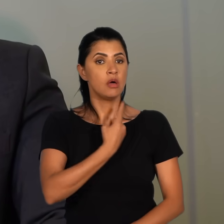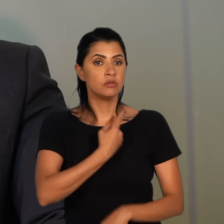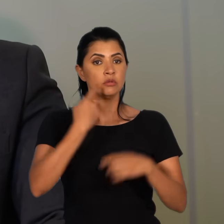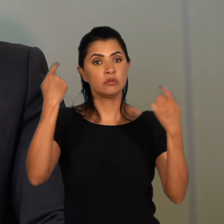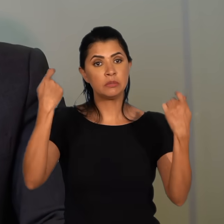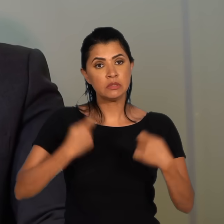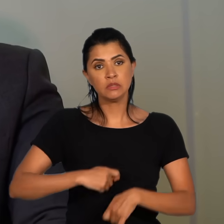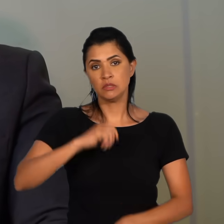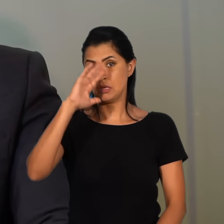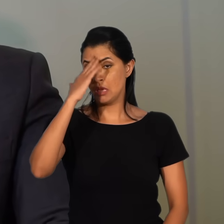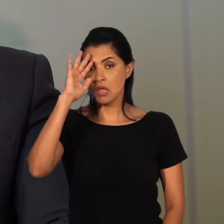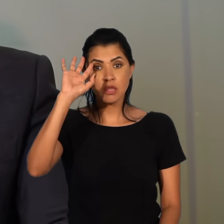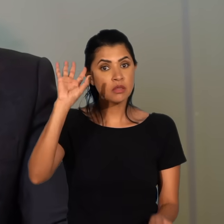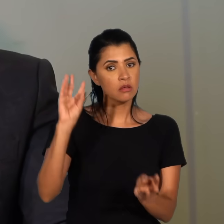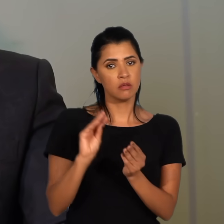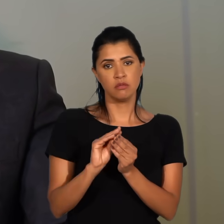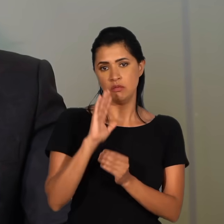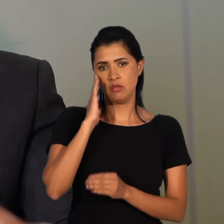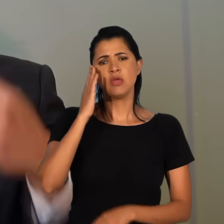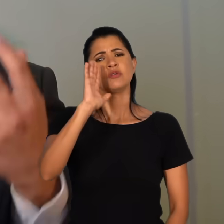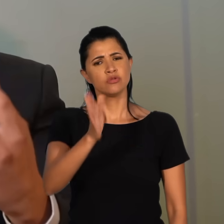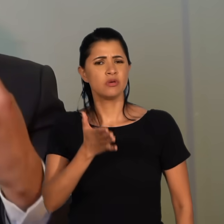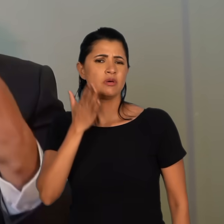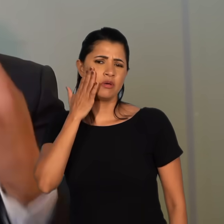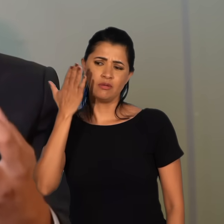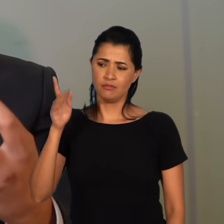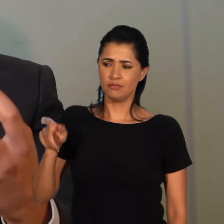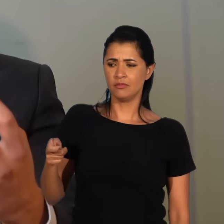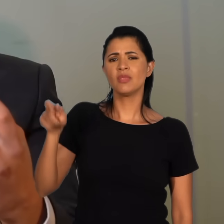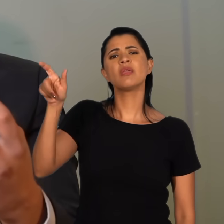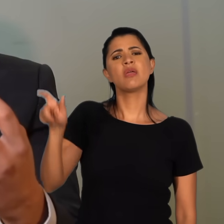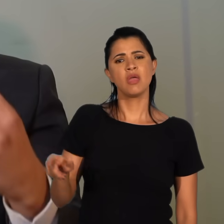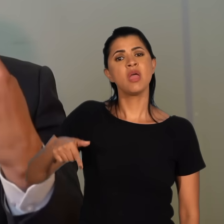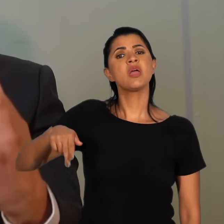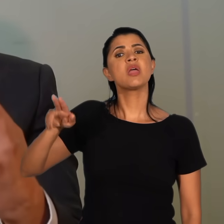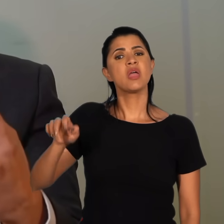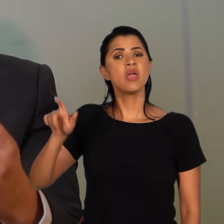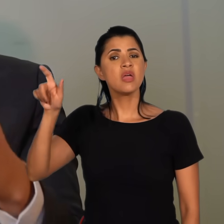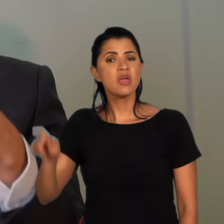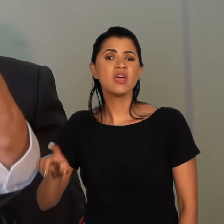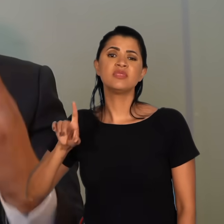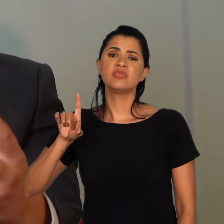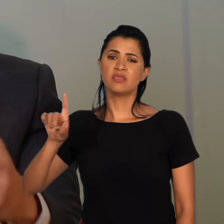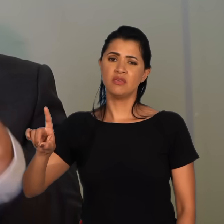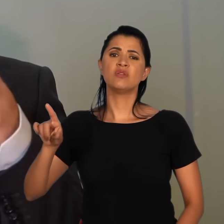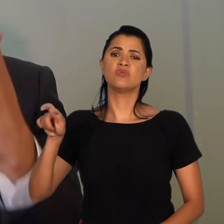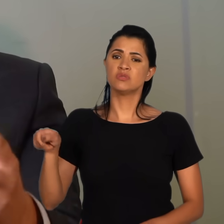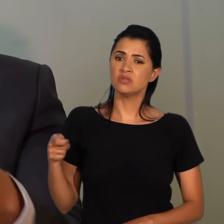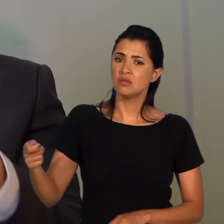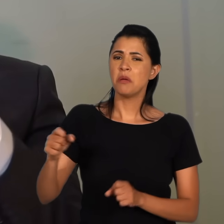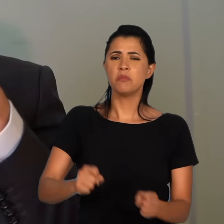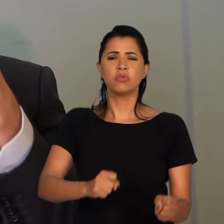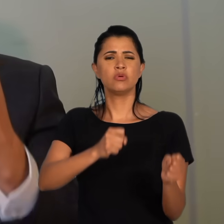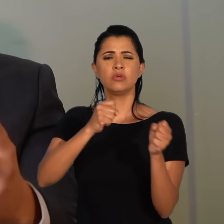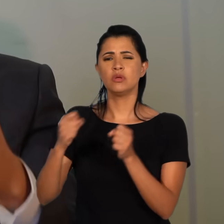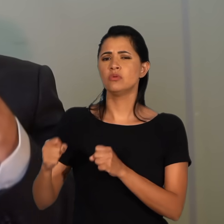eh na verdade entender eh nós já sabemos que ele é que ele é Deus que ele é poderoso que ele